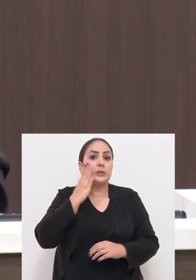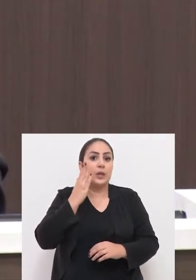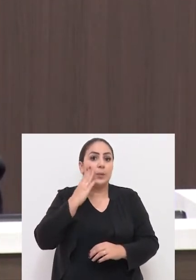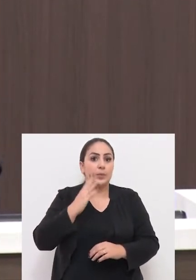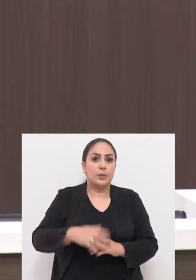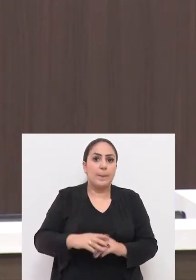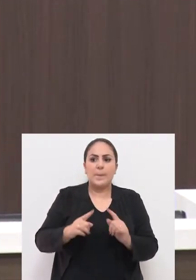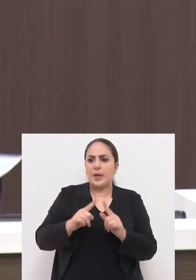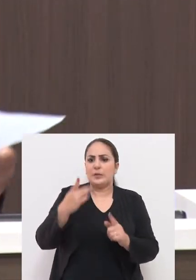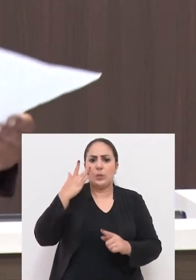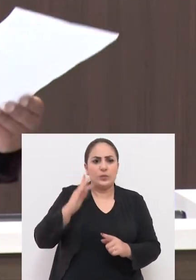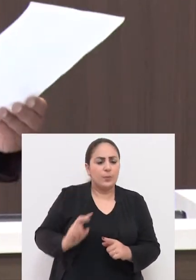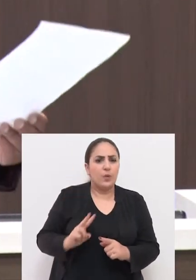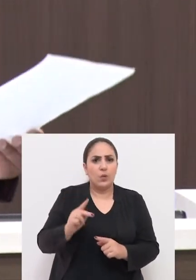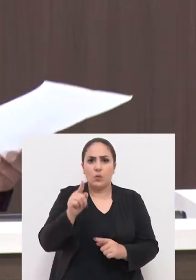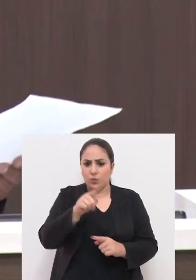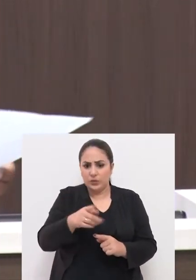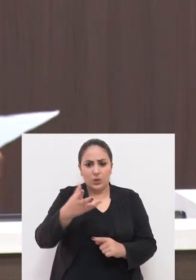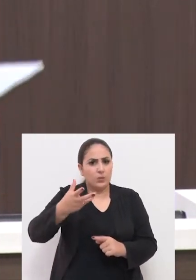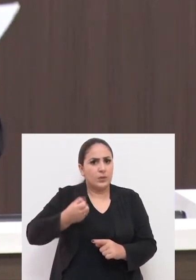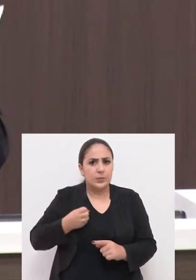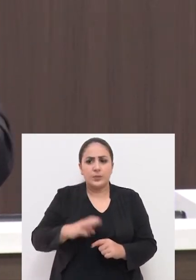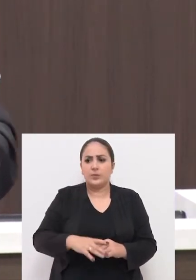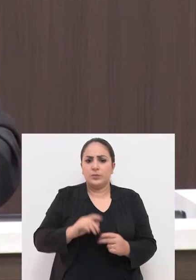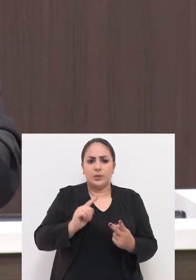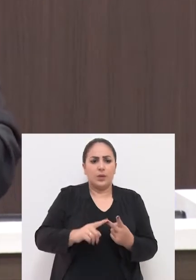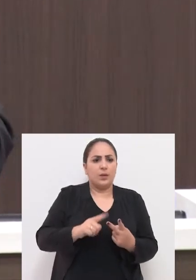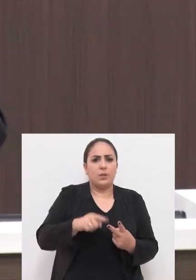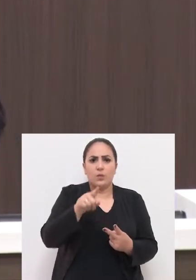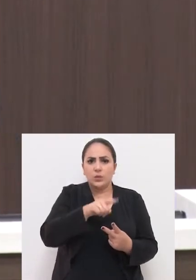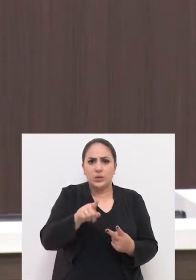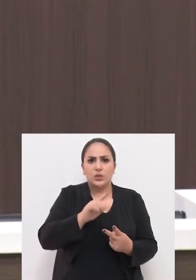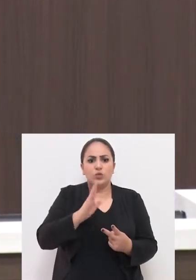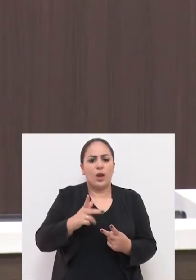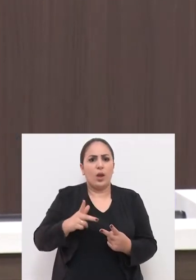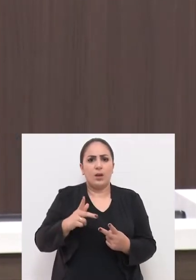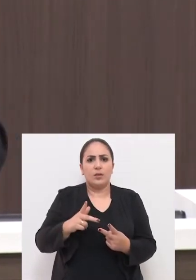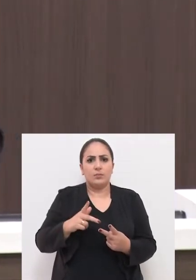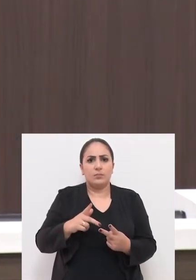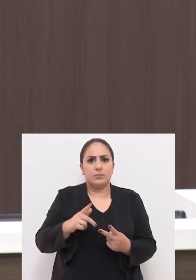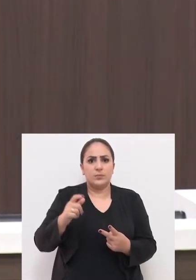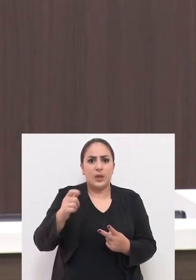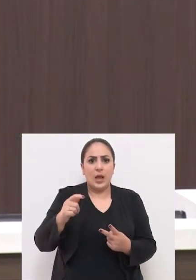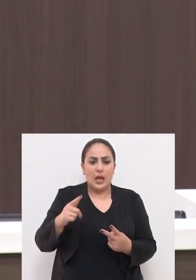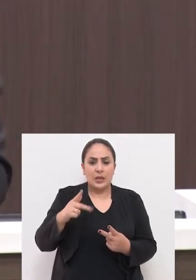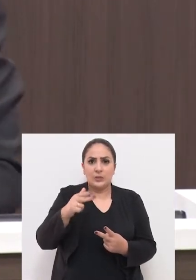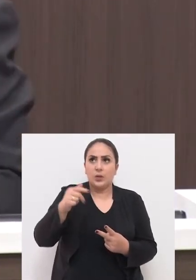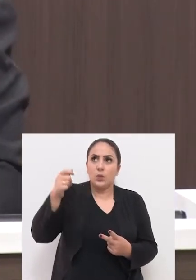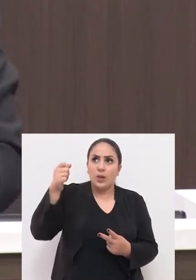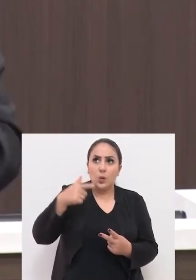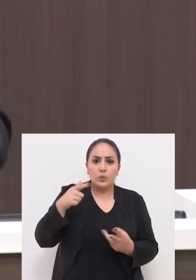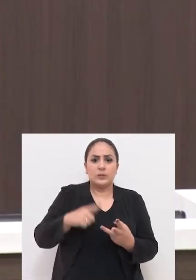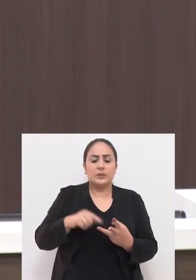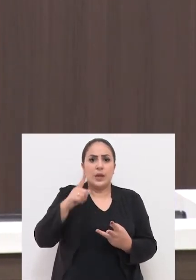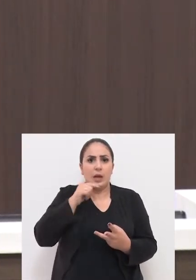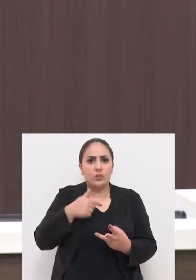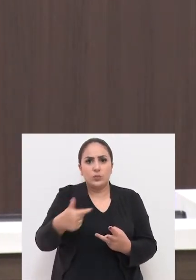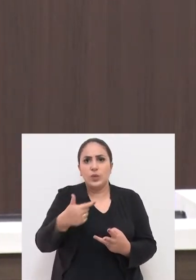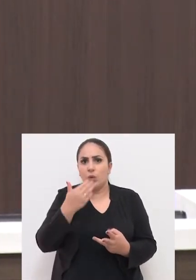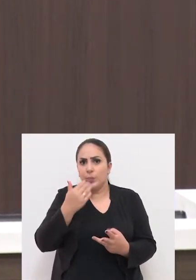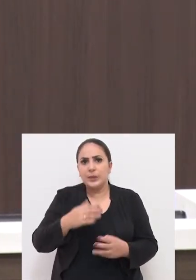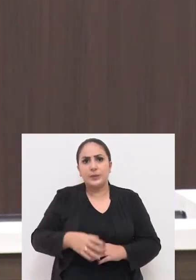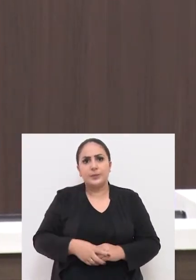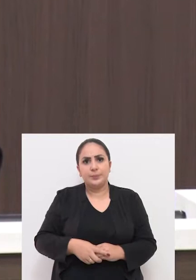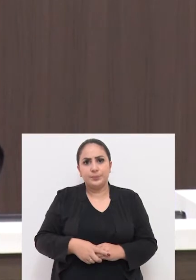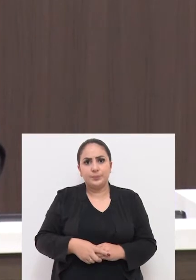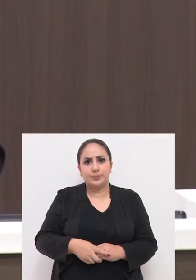estão sabendo, e que ninguém sabe o valor, e que vocês não recebem, e que vocês não já cortaram as suas luzes, as suas águas,